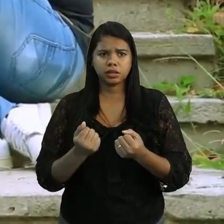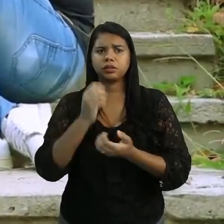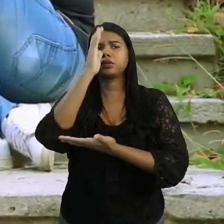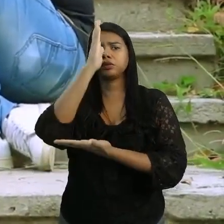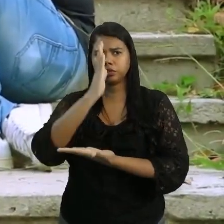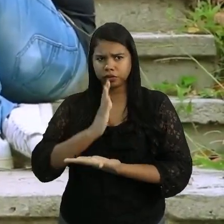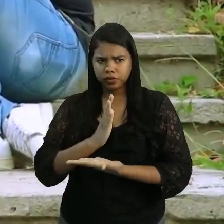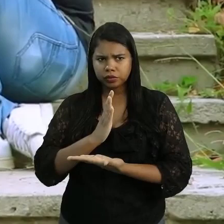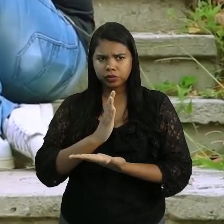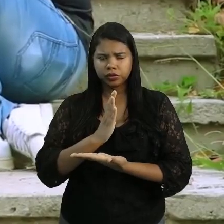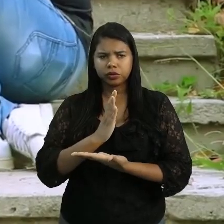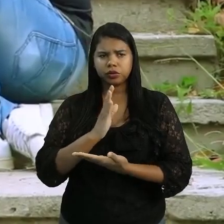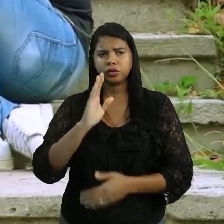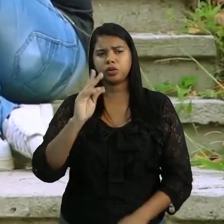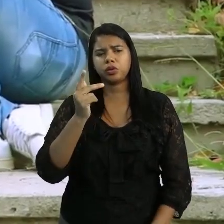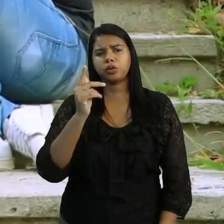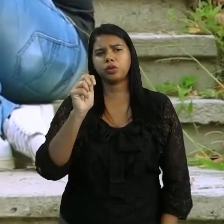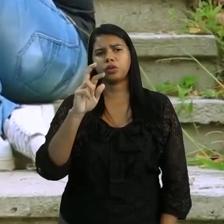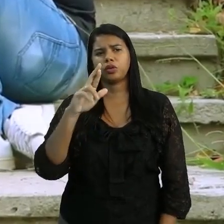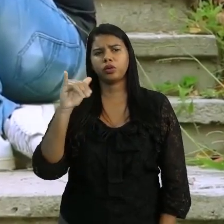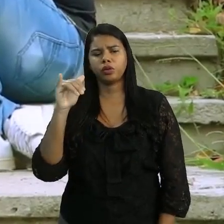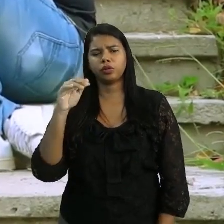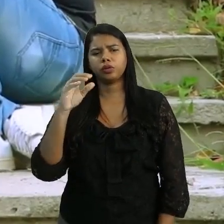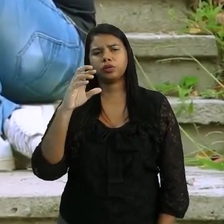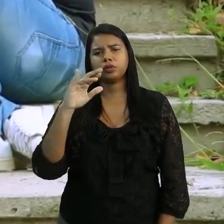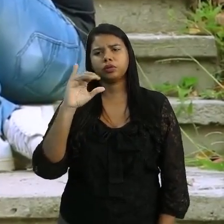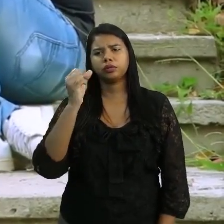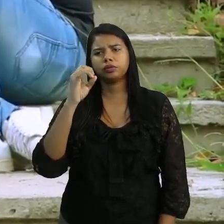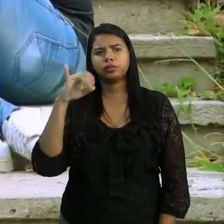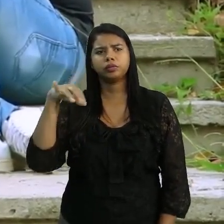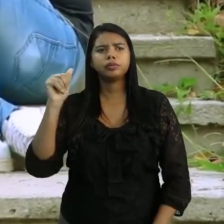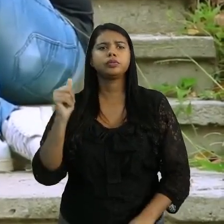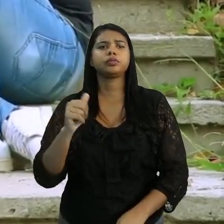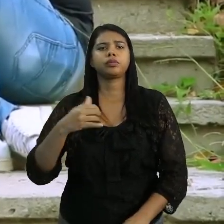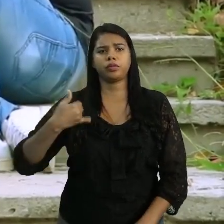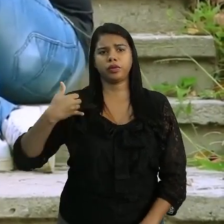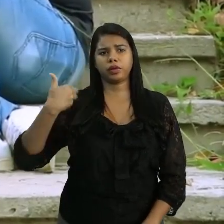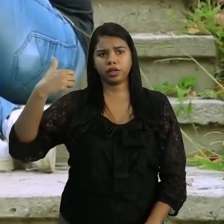né? Ter domínio sobre os seus próprios sentidos, ter domínio sobre sua mente,